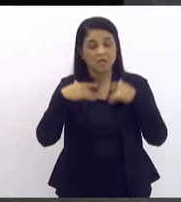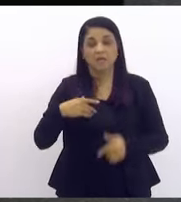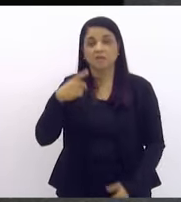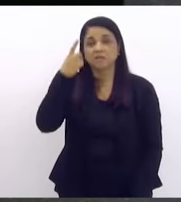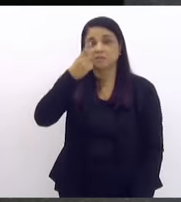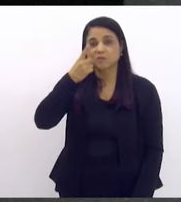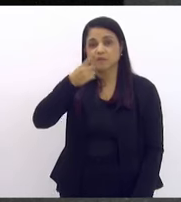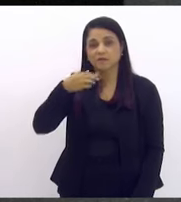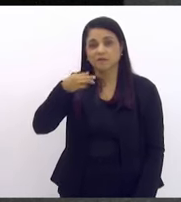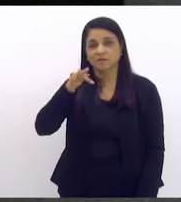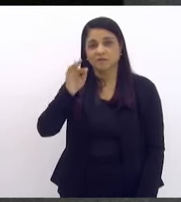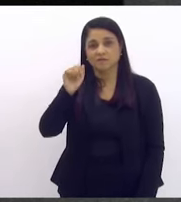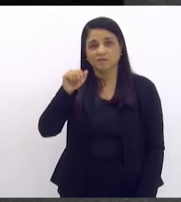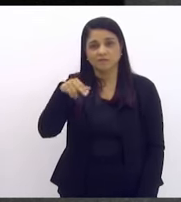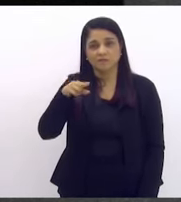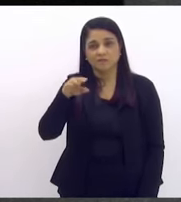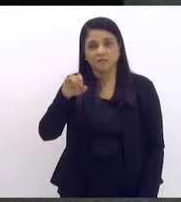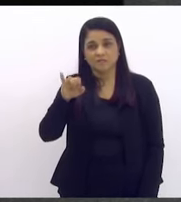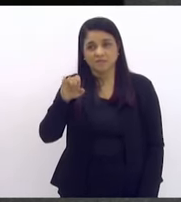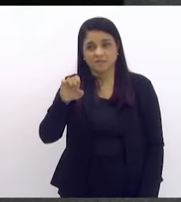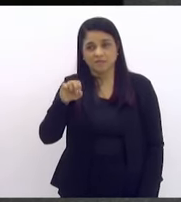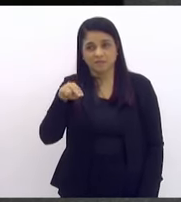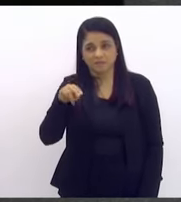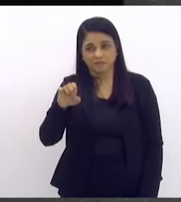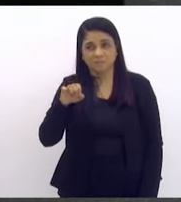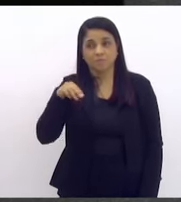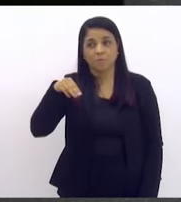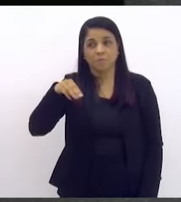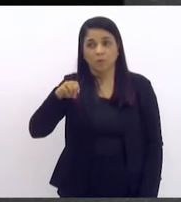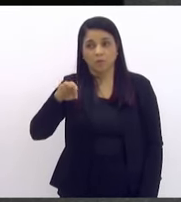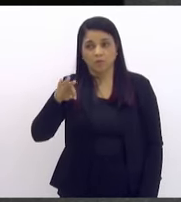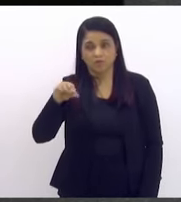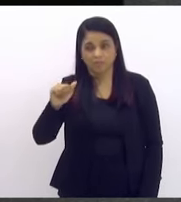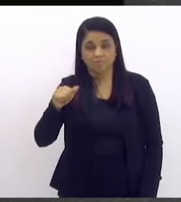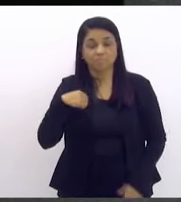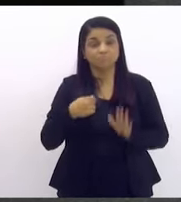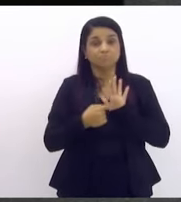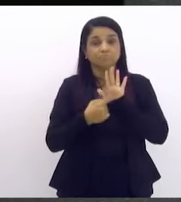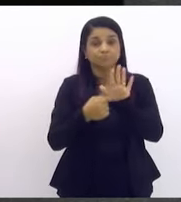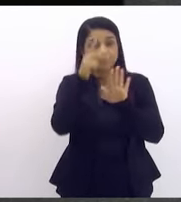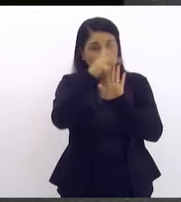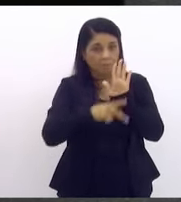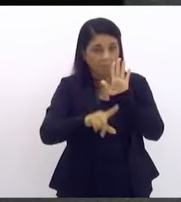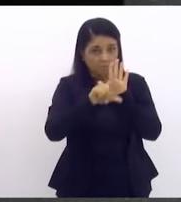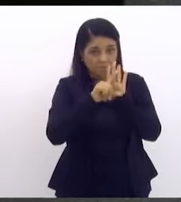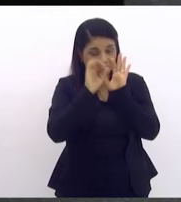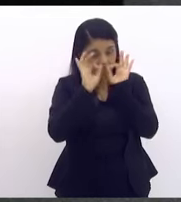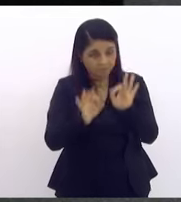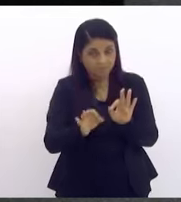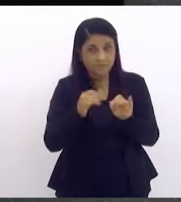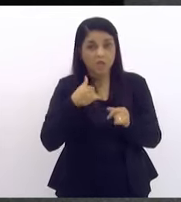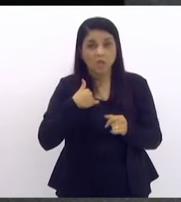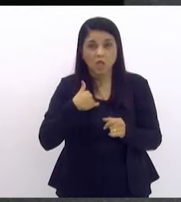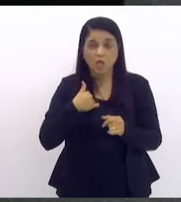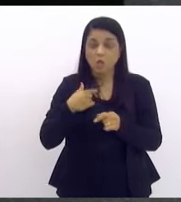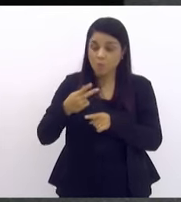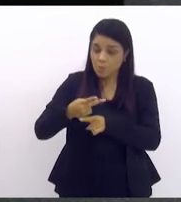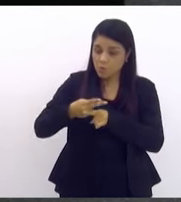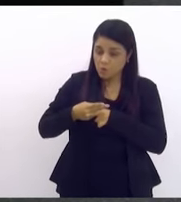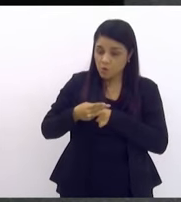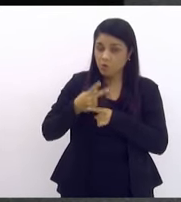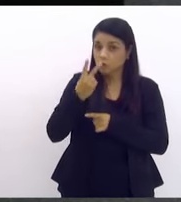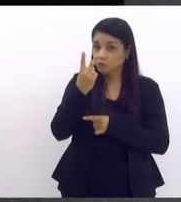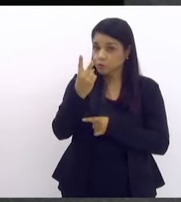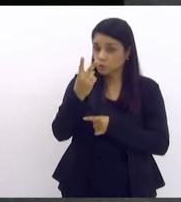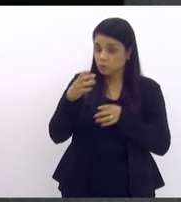Franciane Mota. O que aconteceu? A deputada Franciane Mota apresentou o projeto com anterioridade. Eu fui procurado por duas